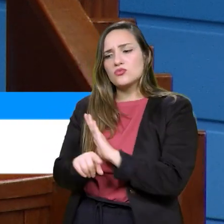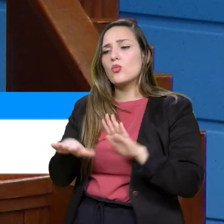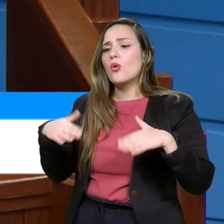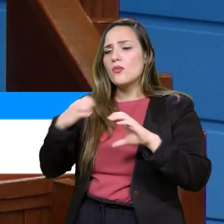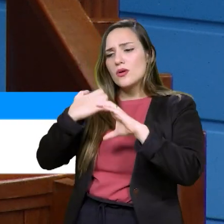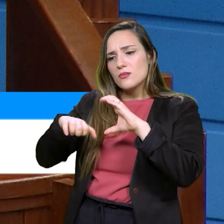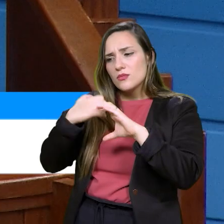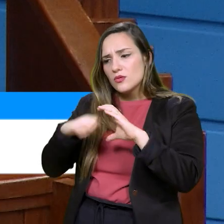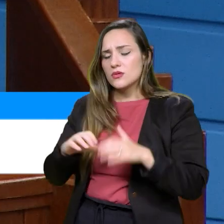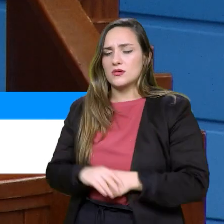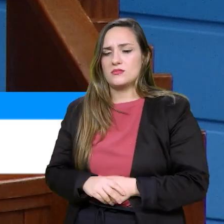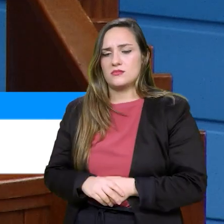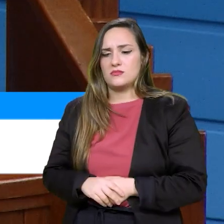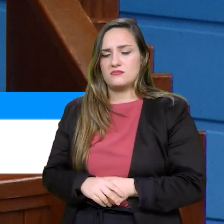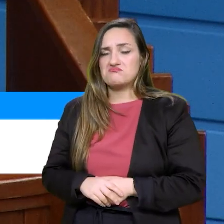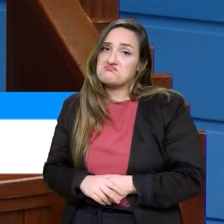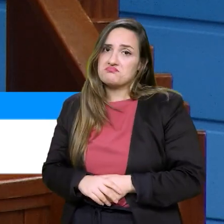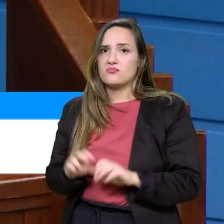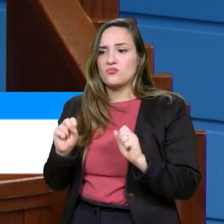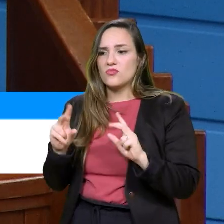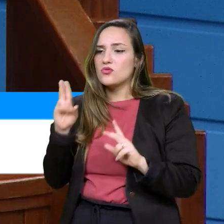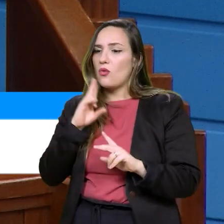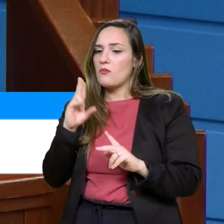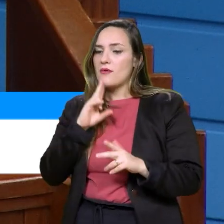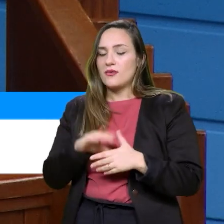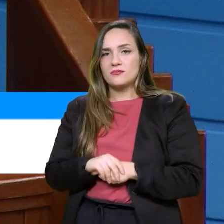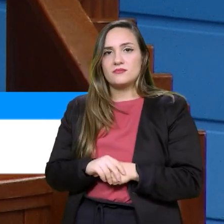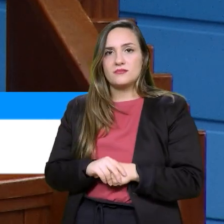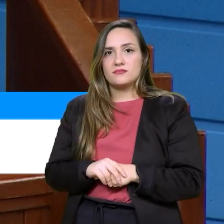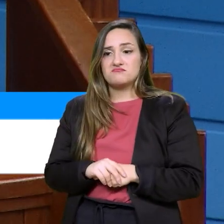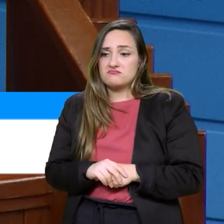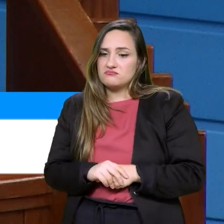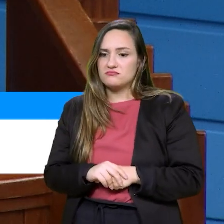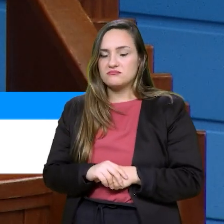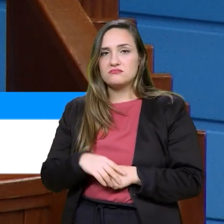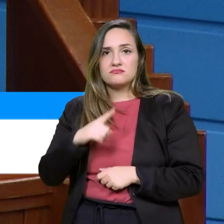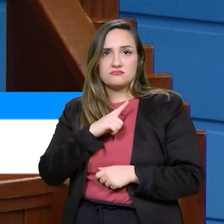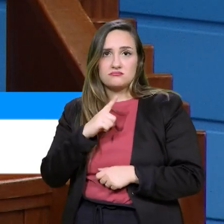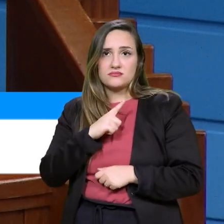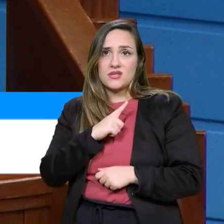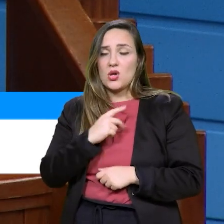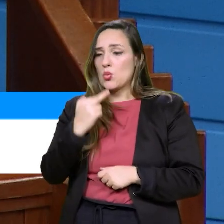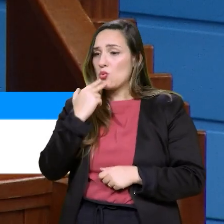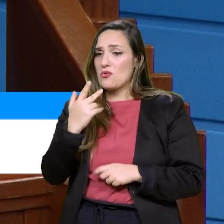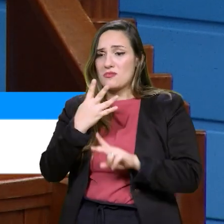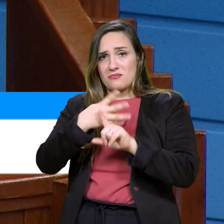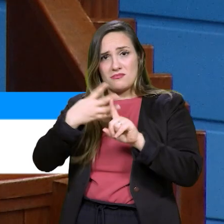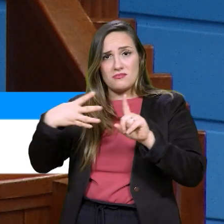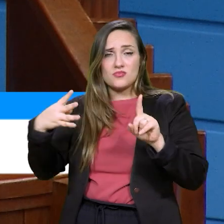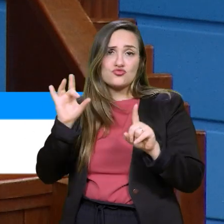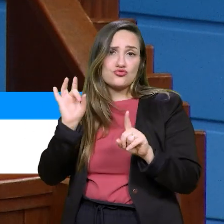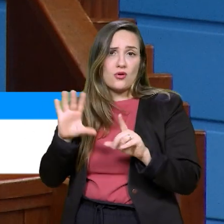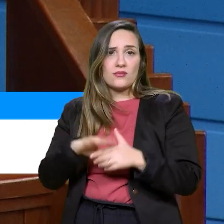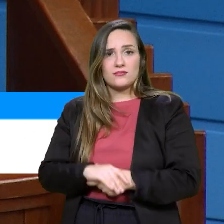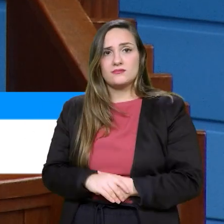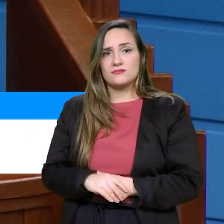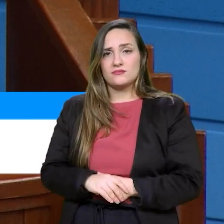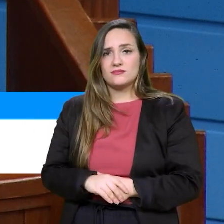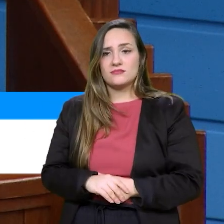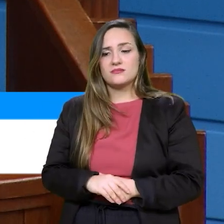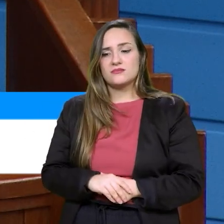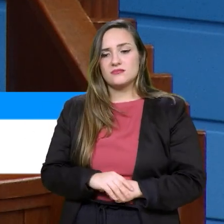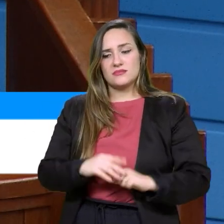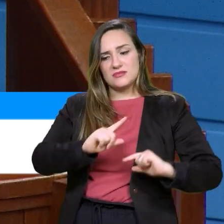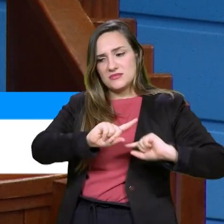uma pergunta: qual é o seu e-mail? Não tem nada demais, somente as cores LGBT de forma subliminar. Porém, quando